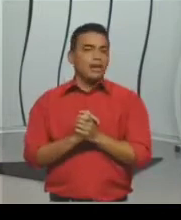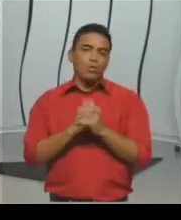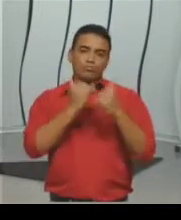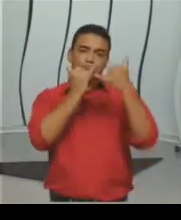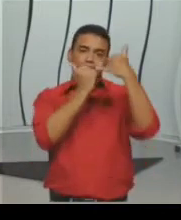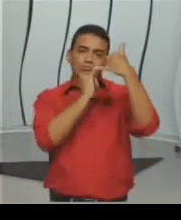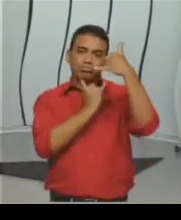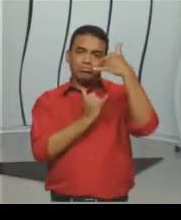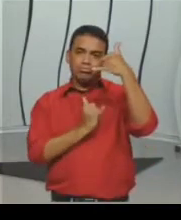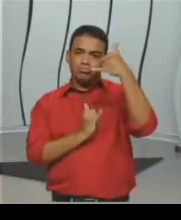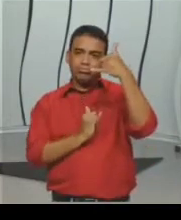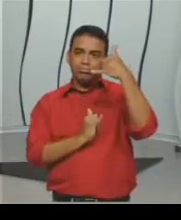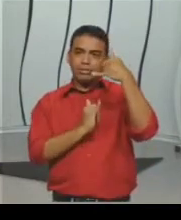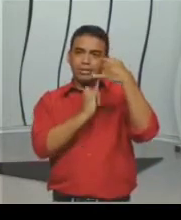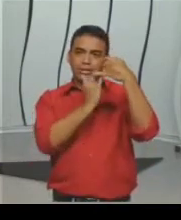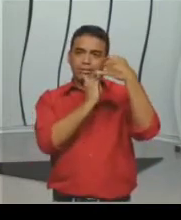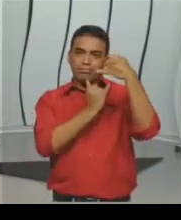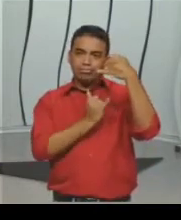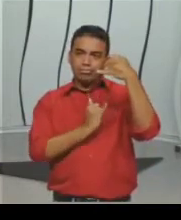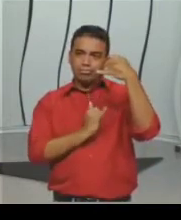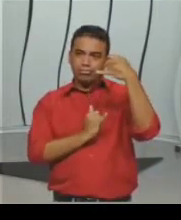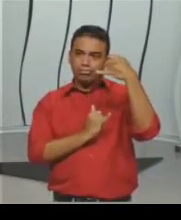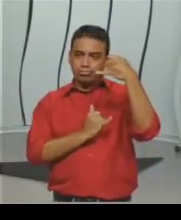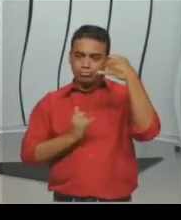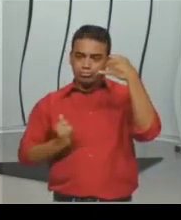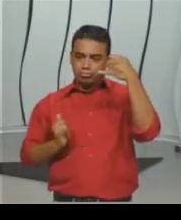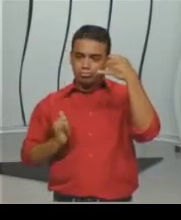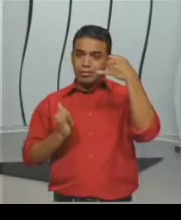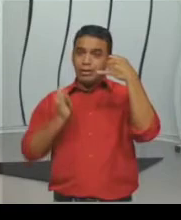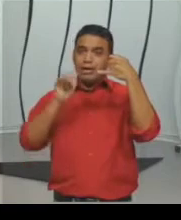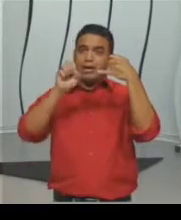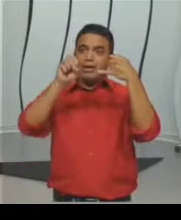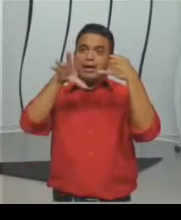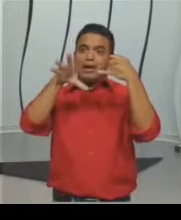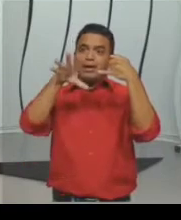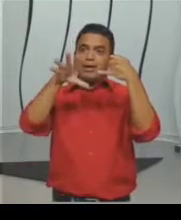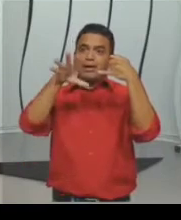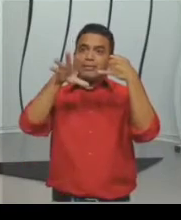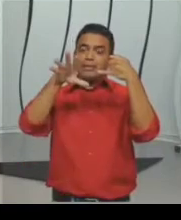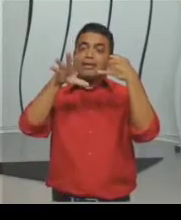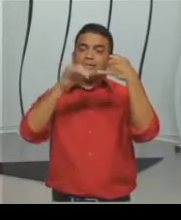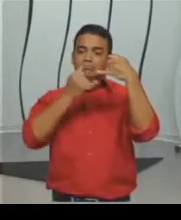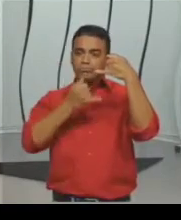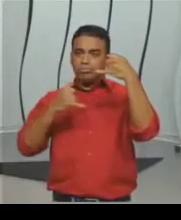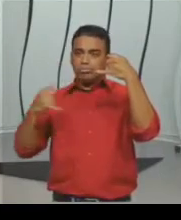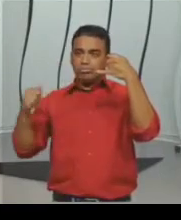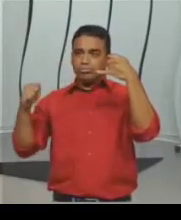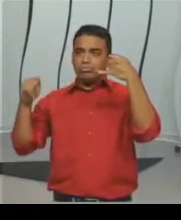passar aqui, passar por essa lâmpada, parte do elétron vai vir aqui,